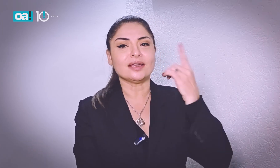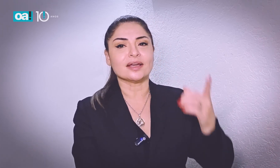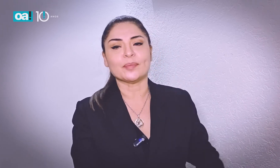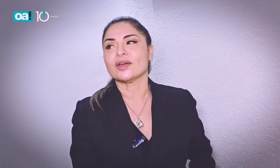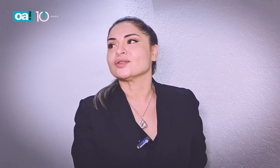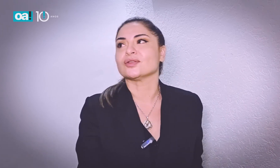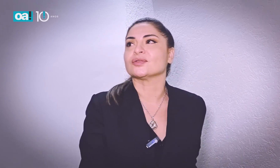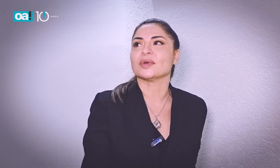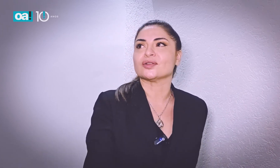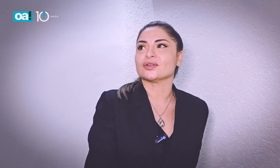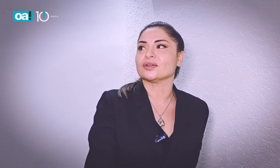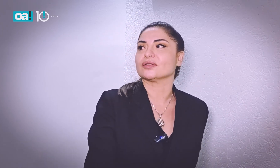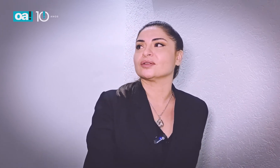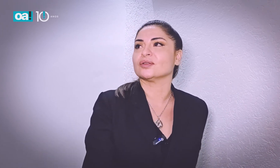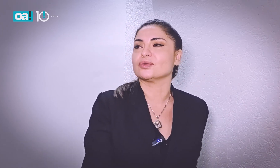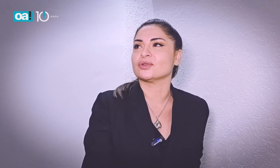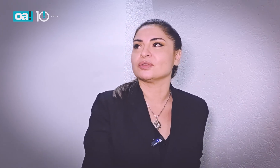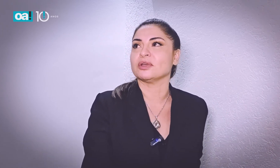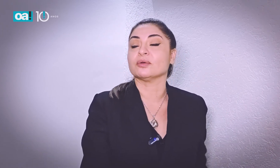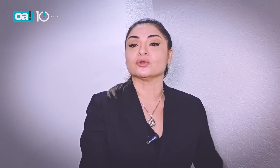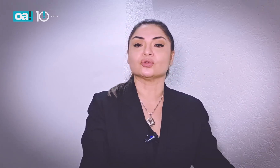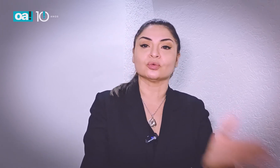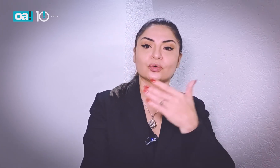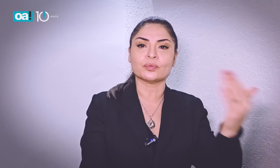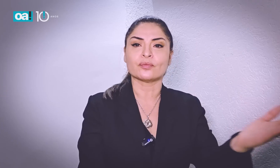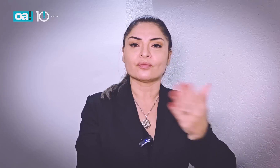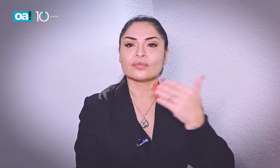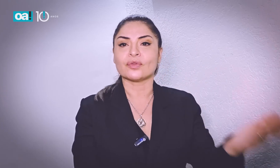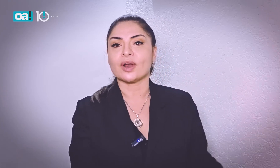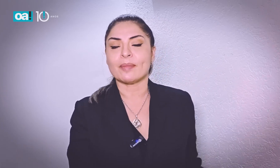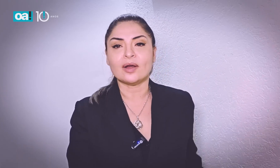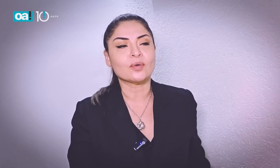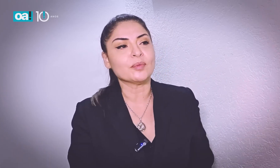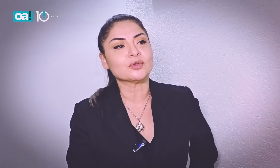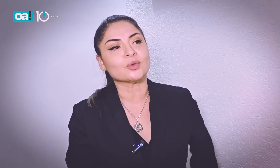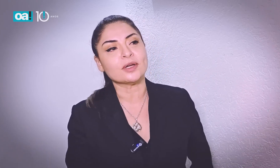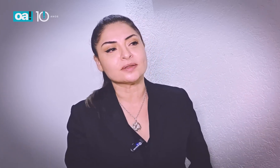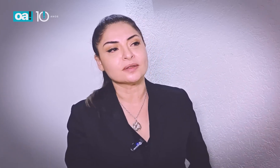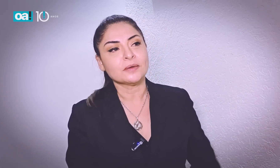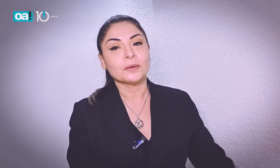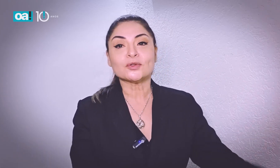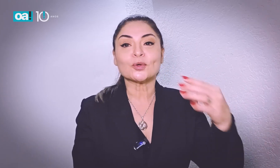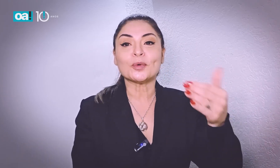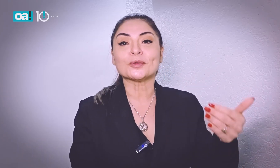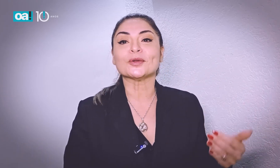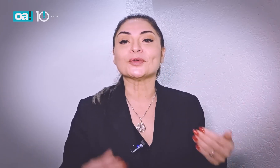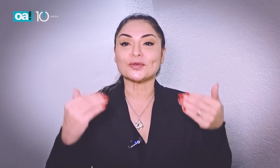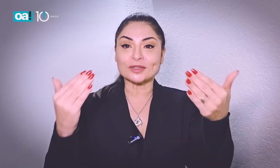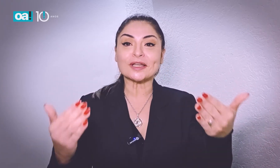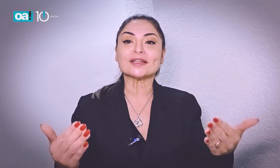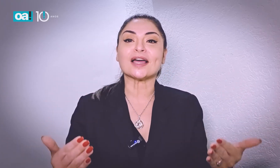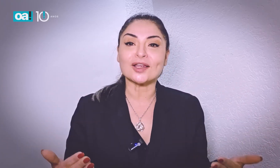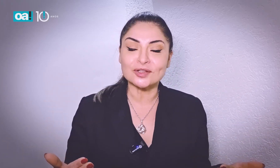seria incapaz disso. Imagina. Longe de mim. Não misturo trabalho com emoções. Estou perguntando o